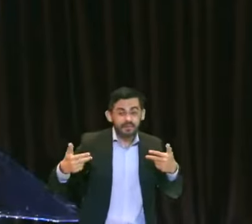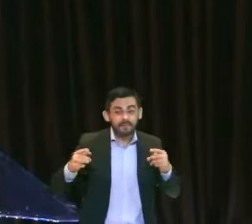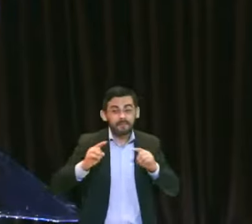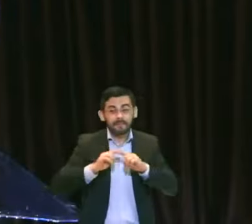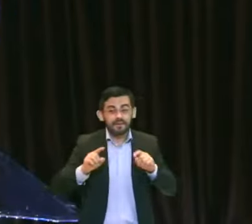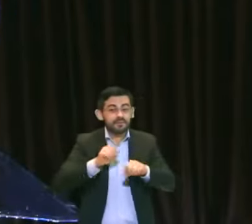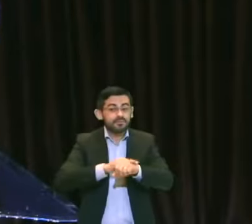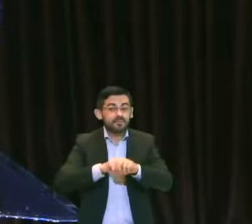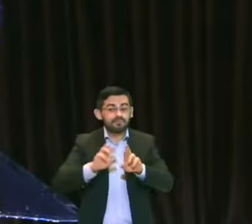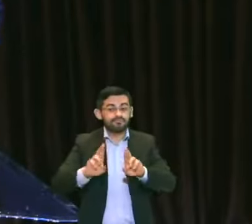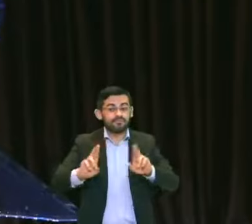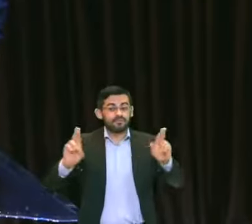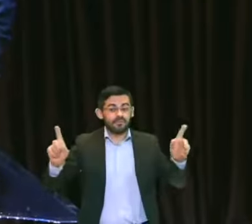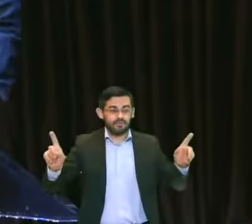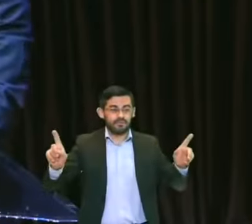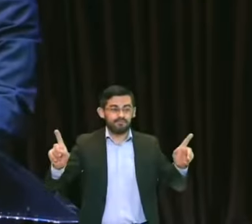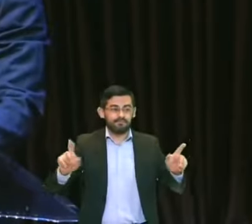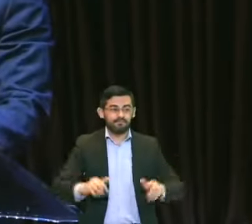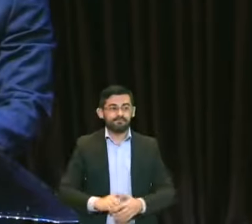diferente.